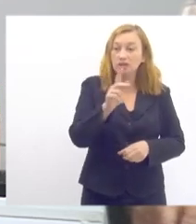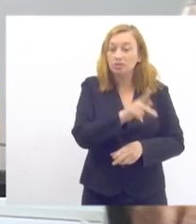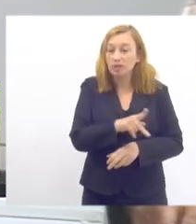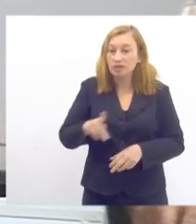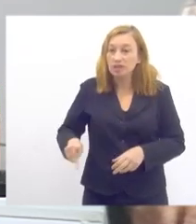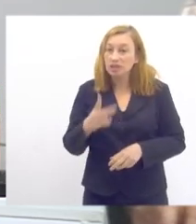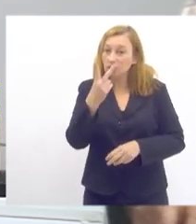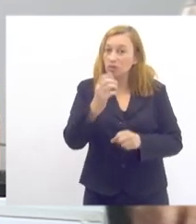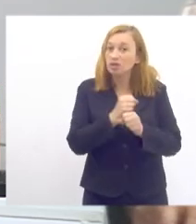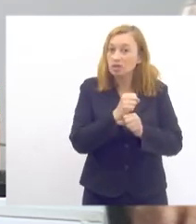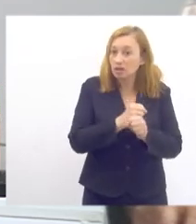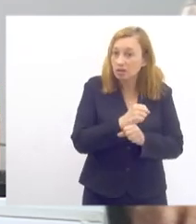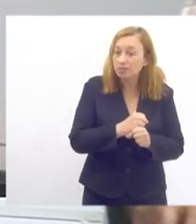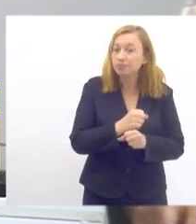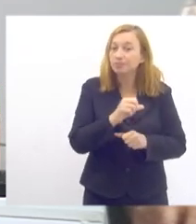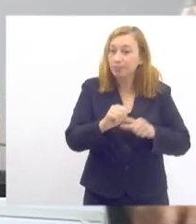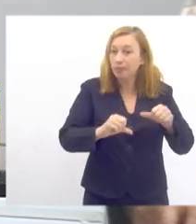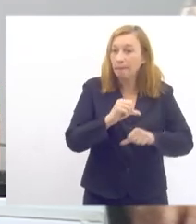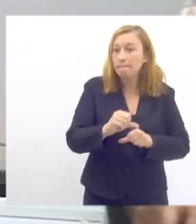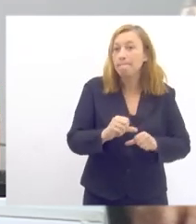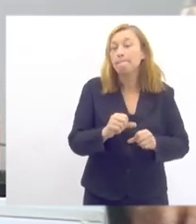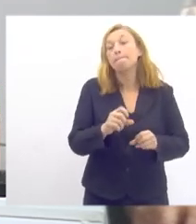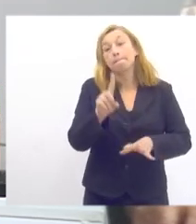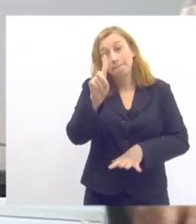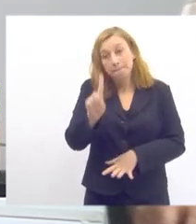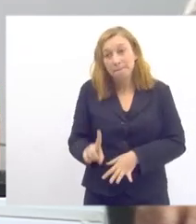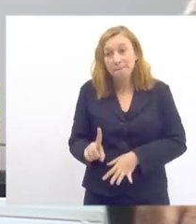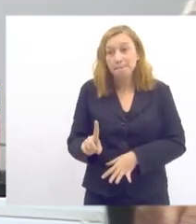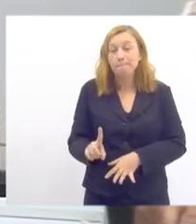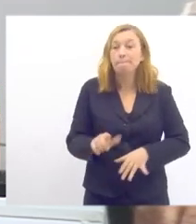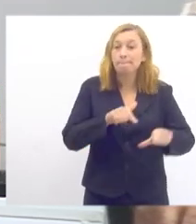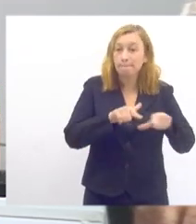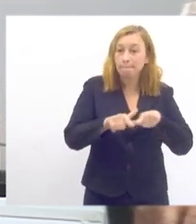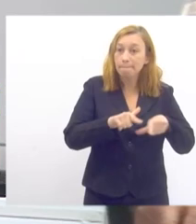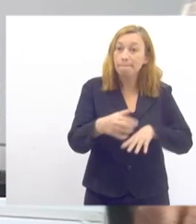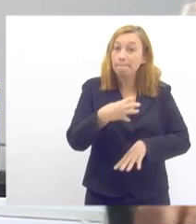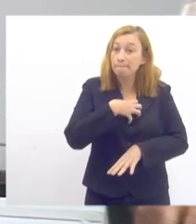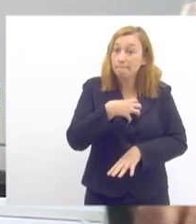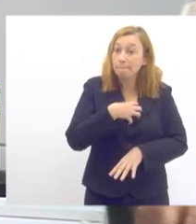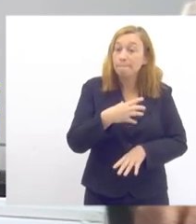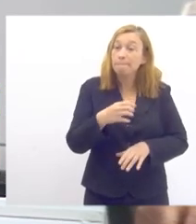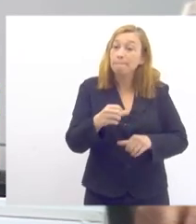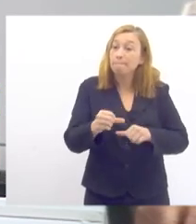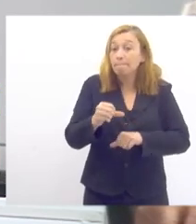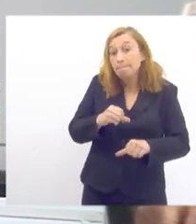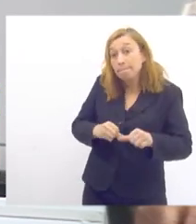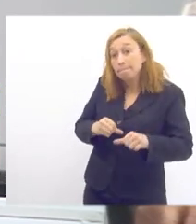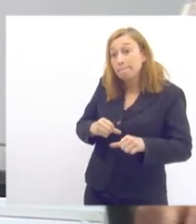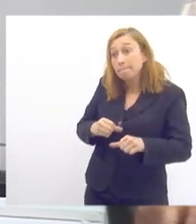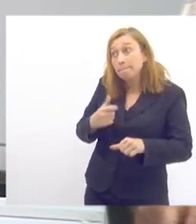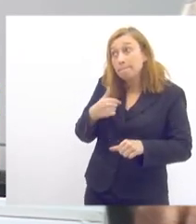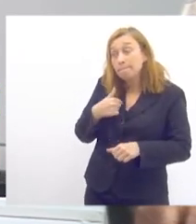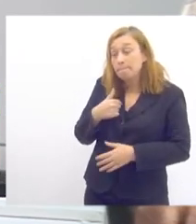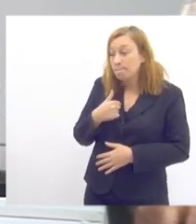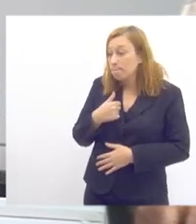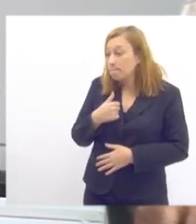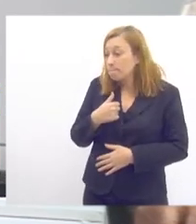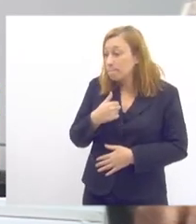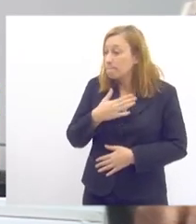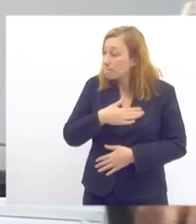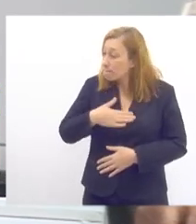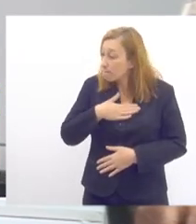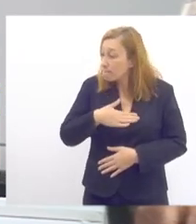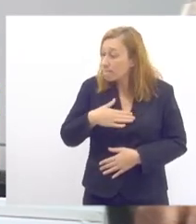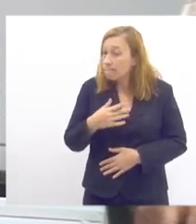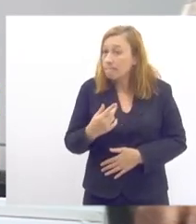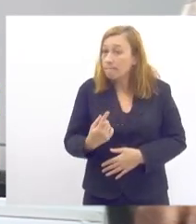tal, e essa direção ela tem trabalhado no sentido. Do contrário, eu gostaria que